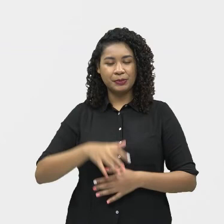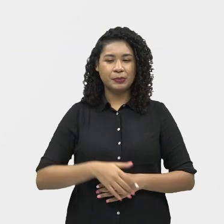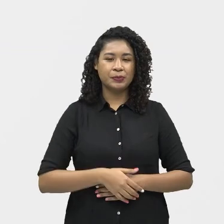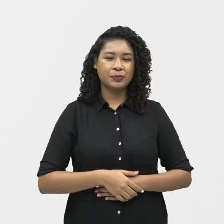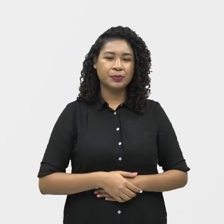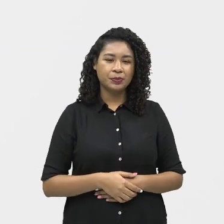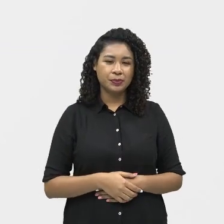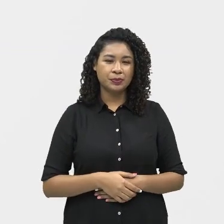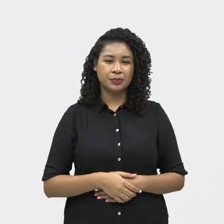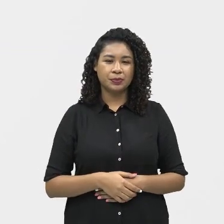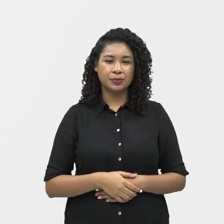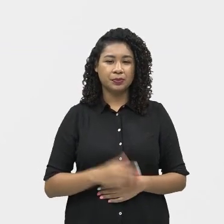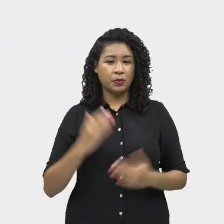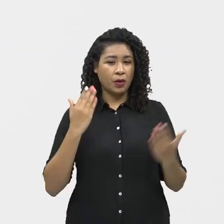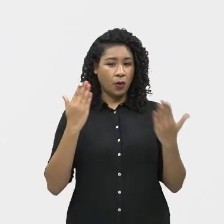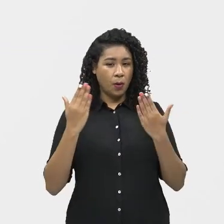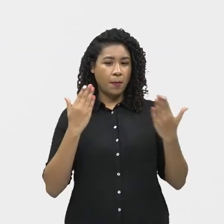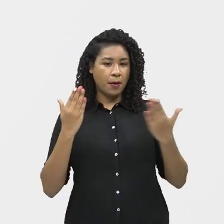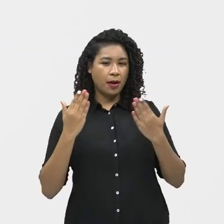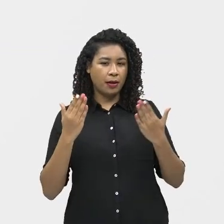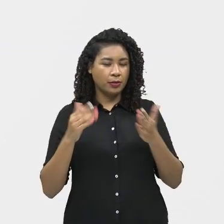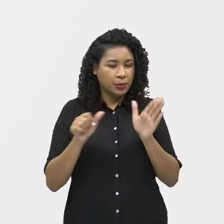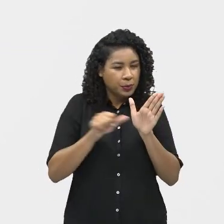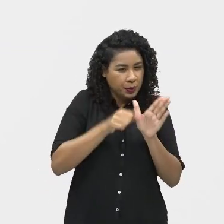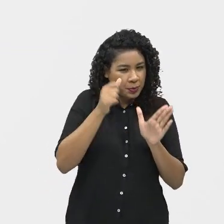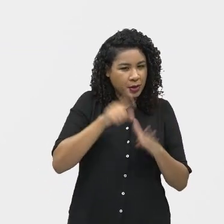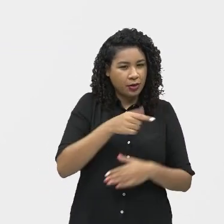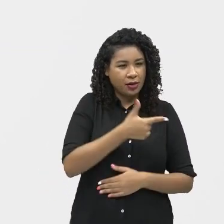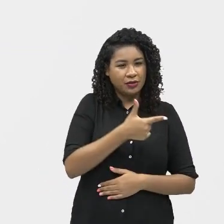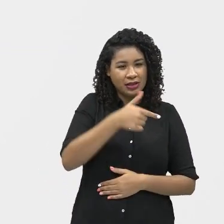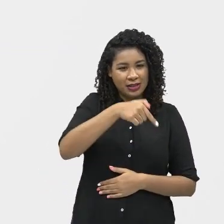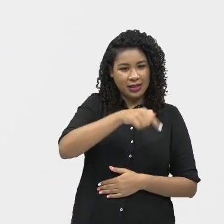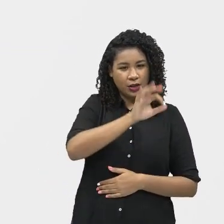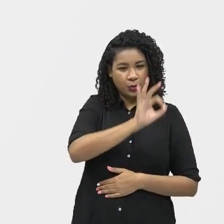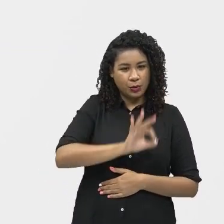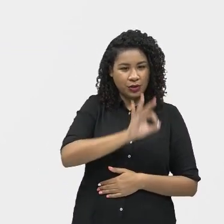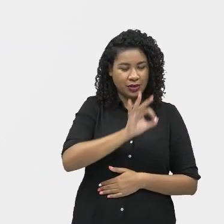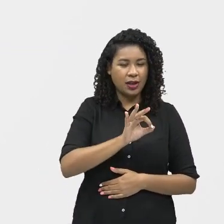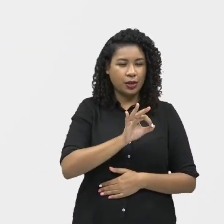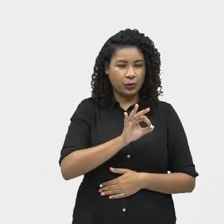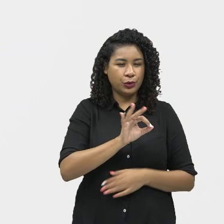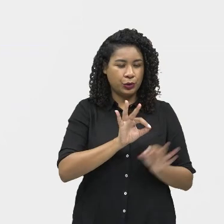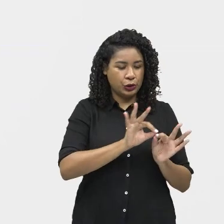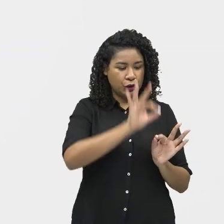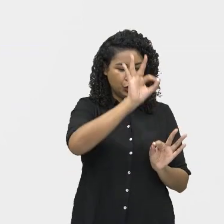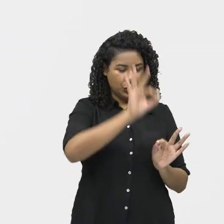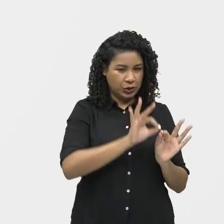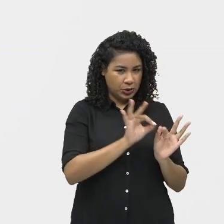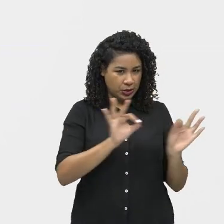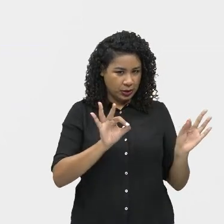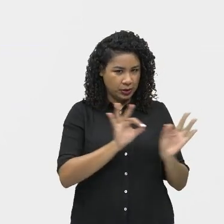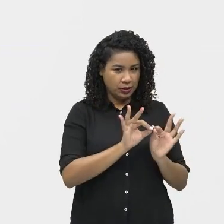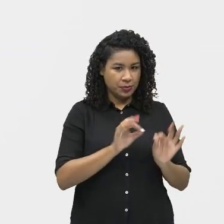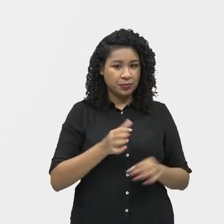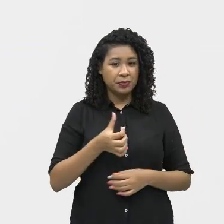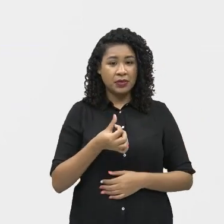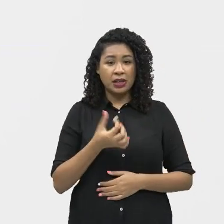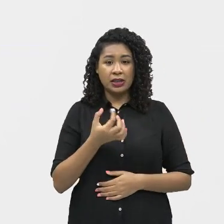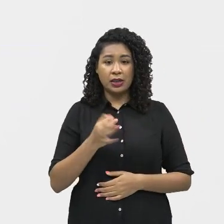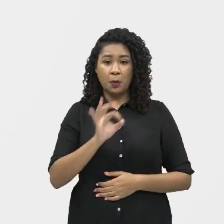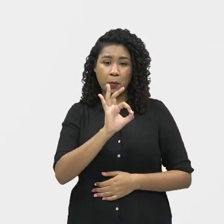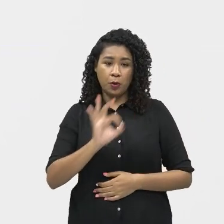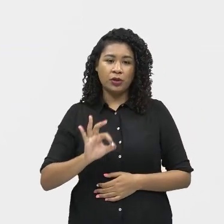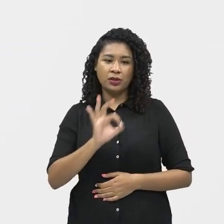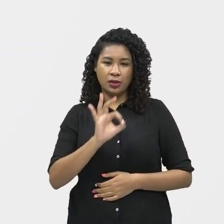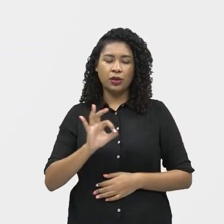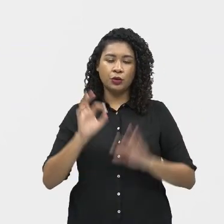ao tamanho do seu corpo primário, tendo 27% do diâmetro e 60% da densidade da Terra, o que